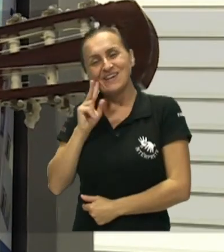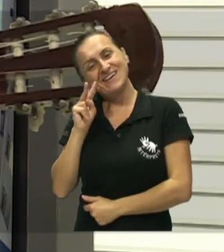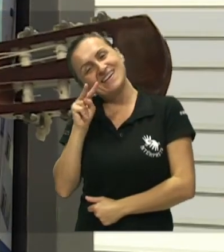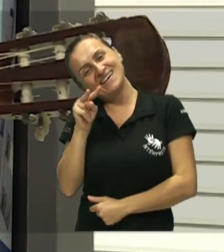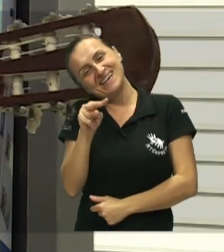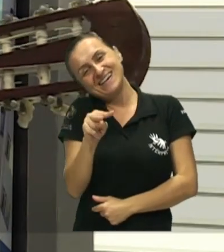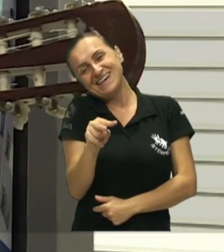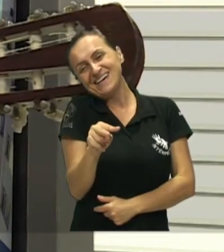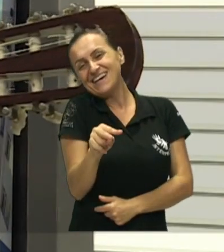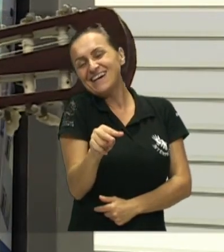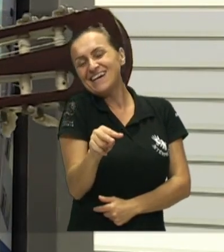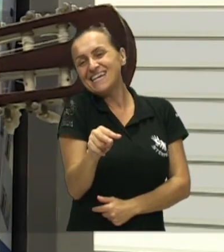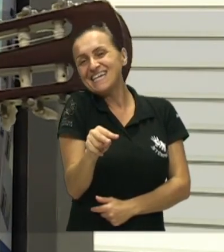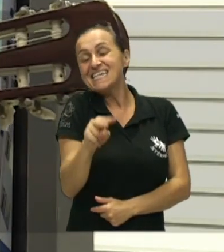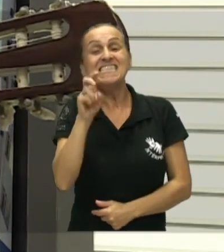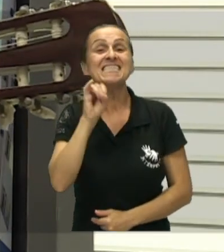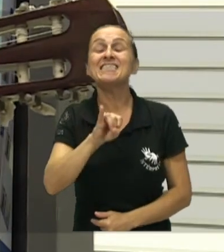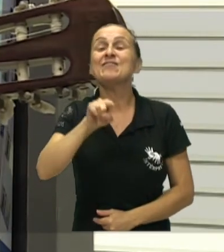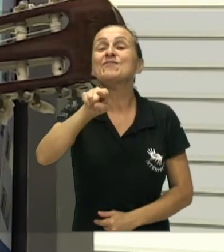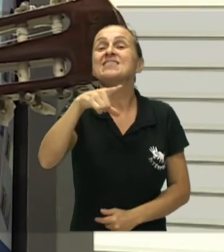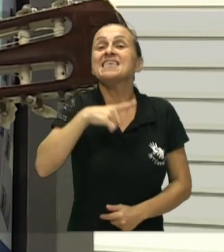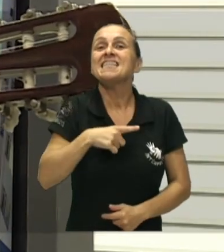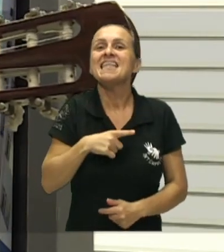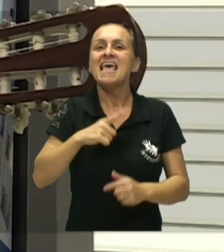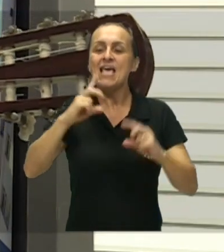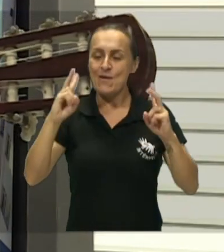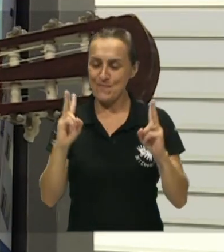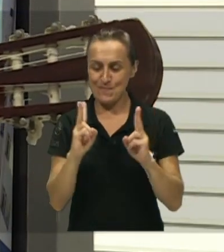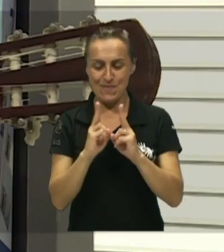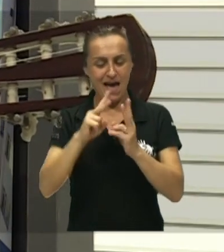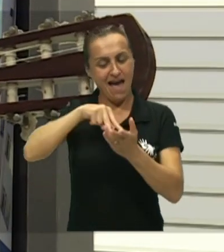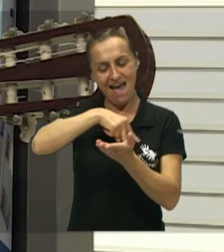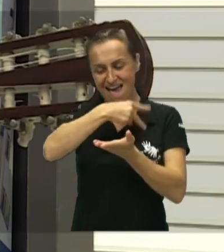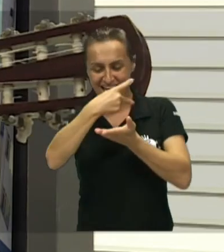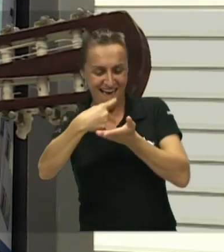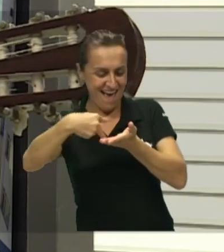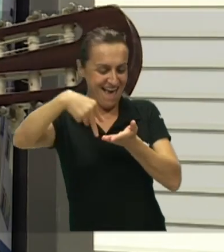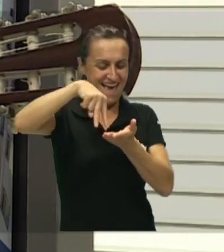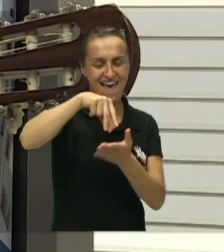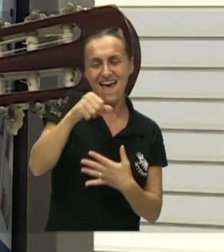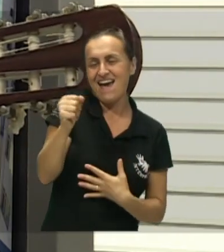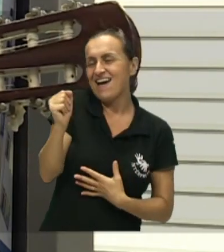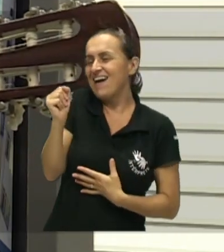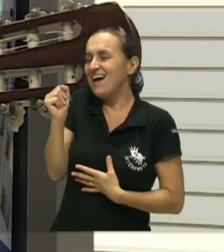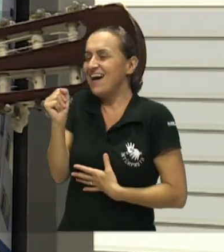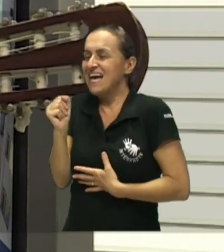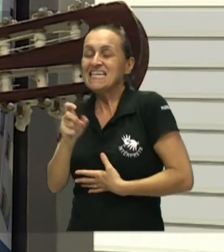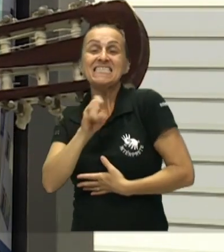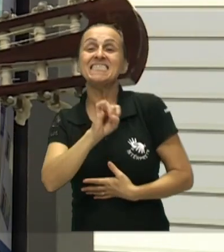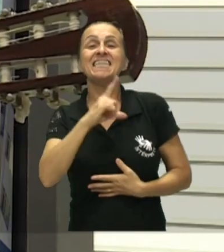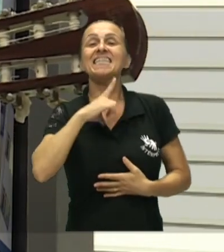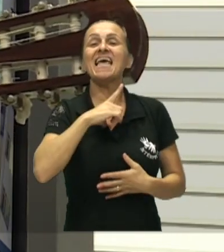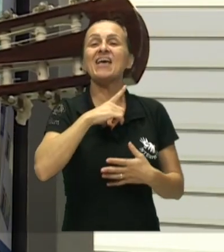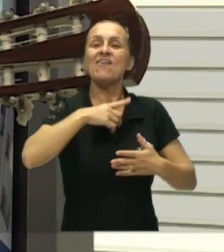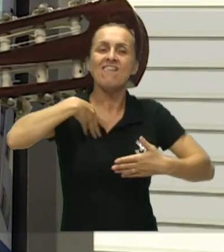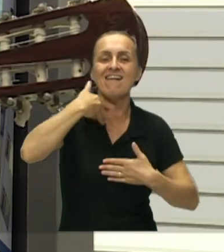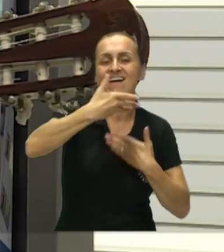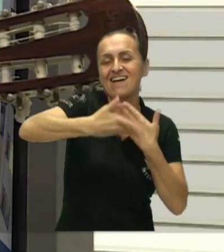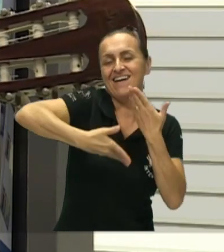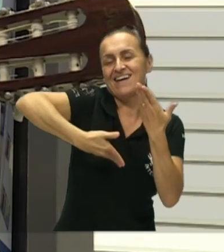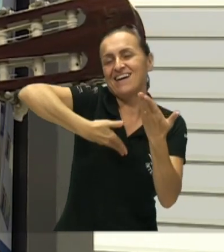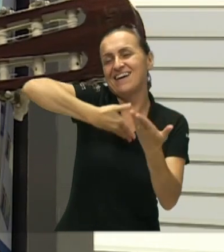se você tem com quem dançar, se tem com quem compartilhar, se você tem